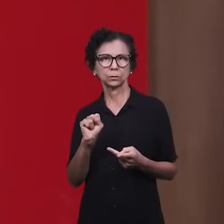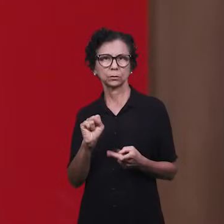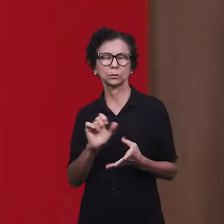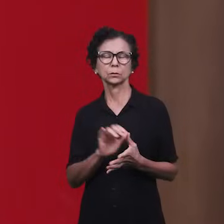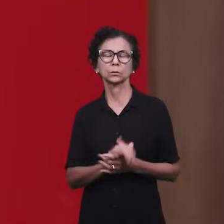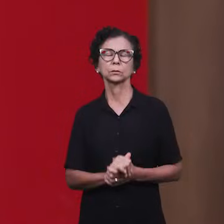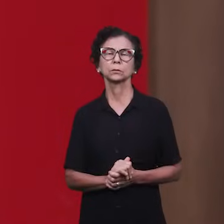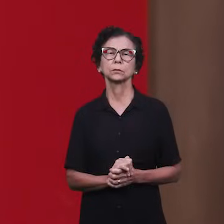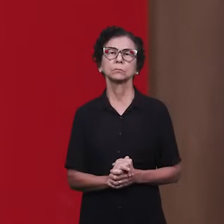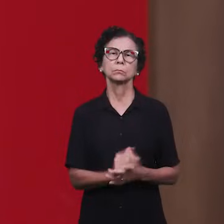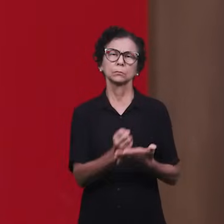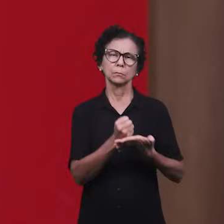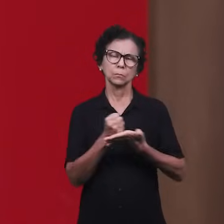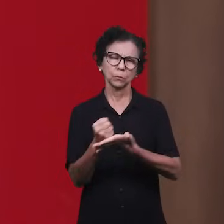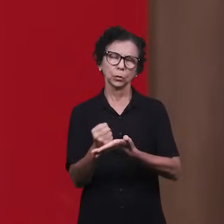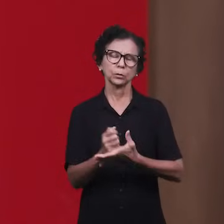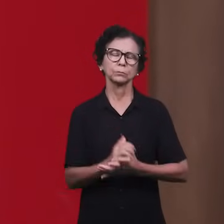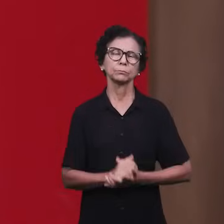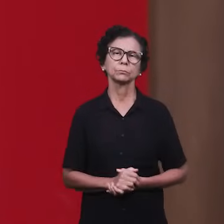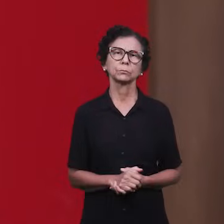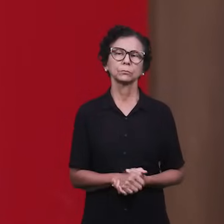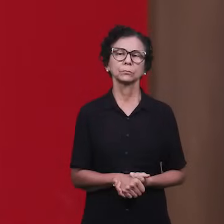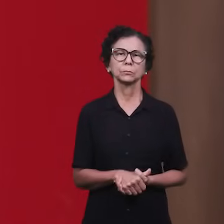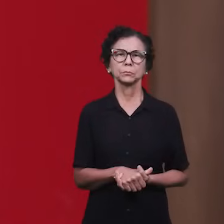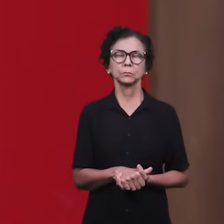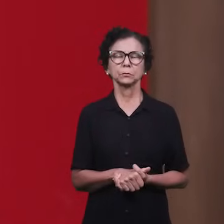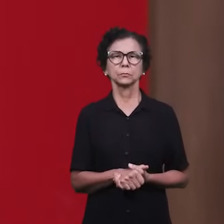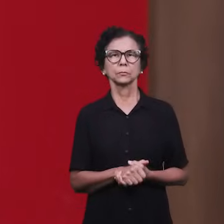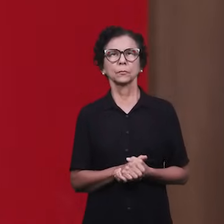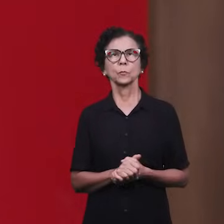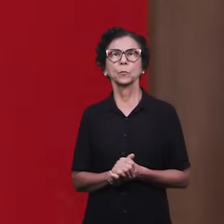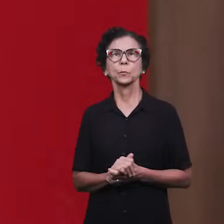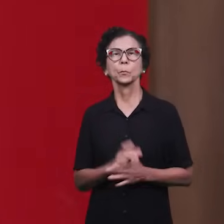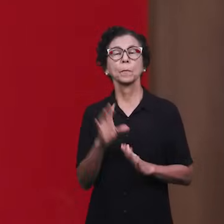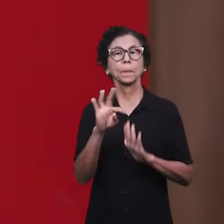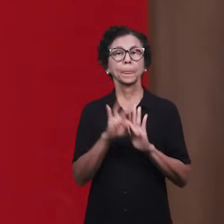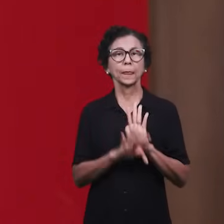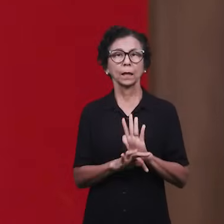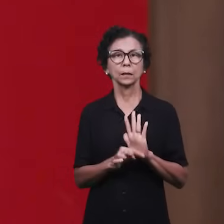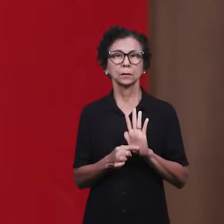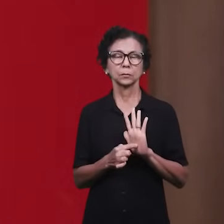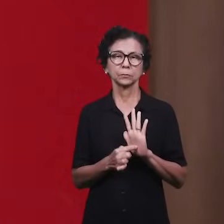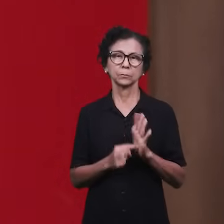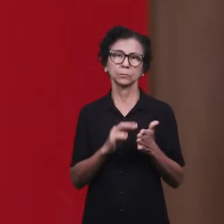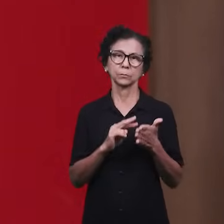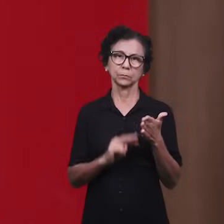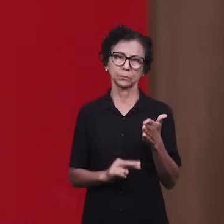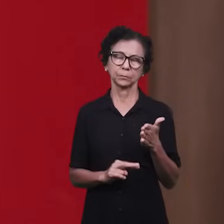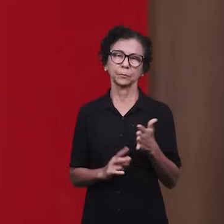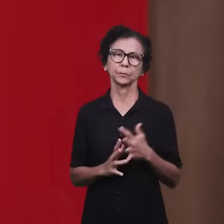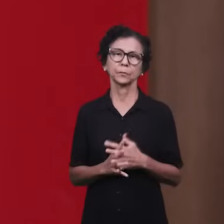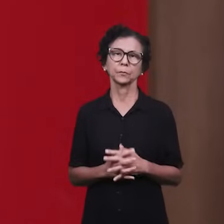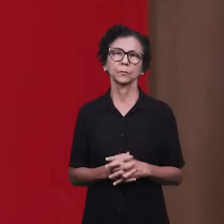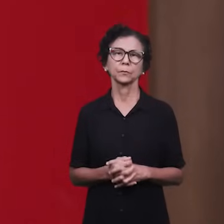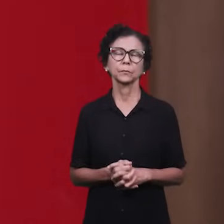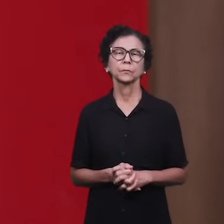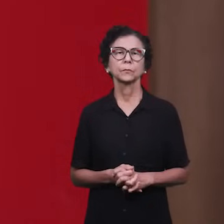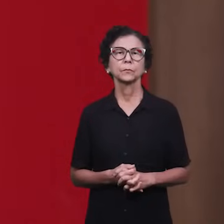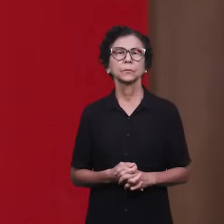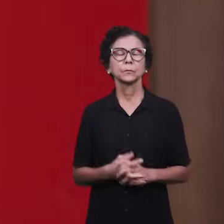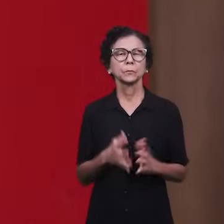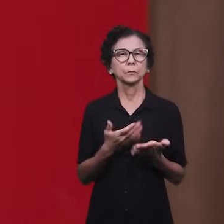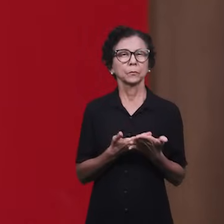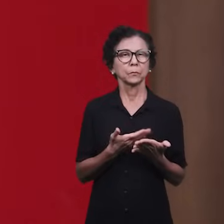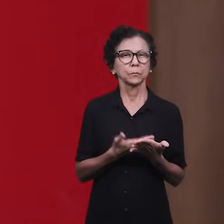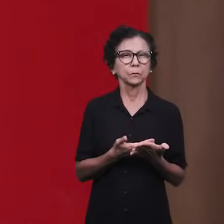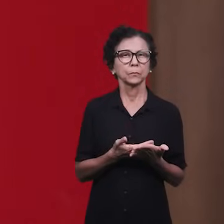acompanhando aqui neste episódio, né? O texto que nós queremos deixar aqui para os irmãos,